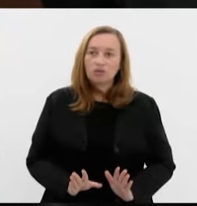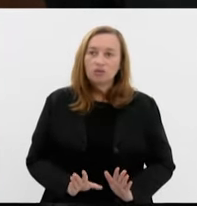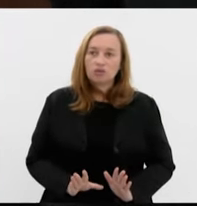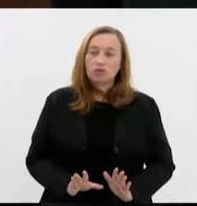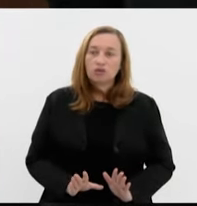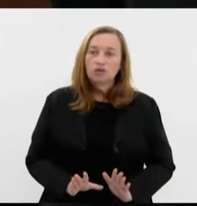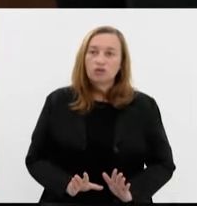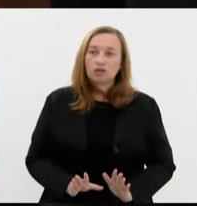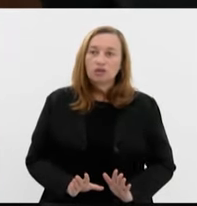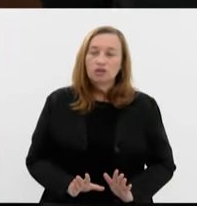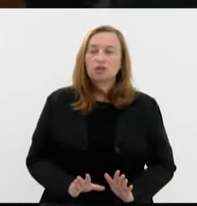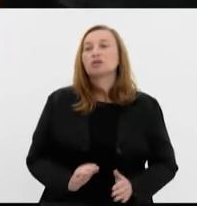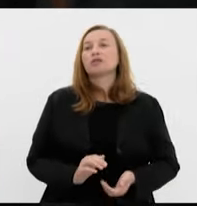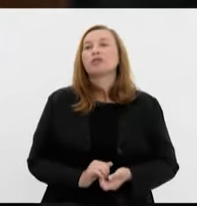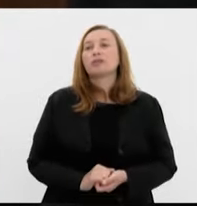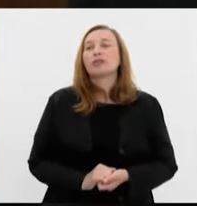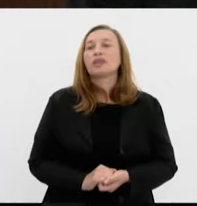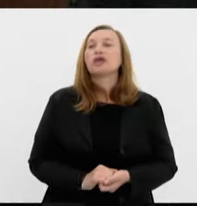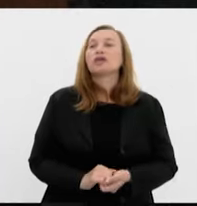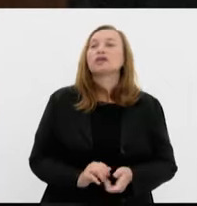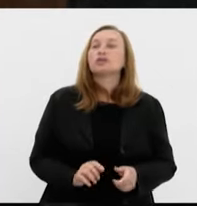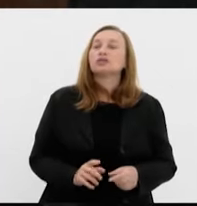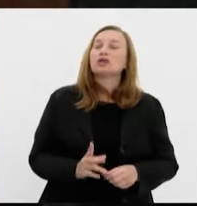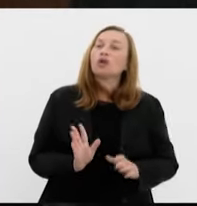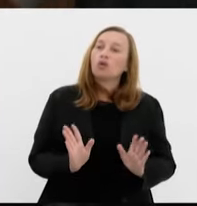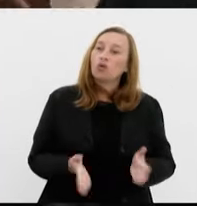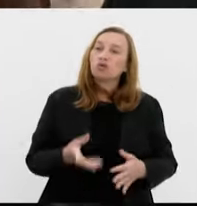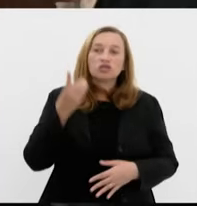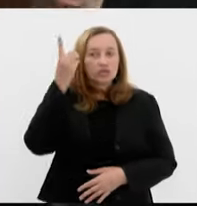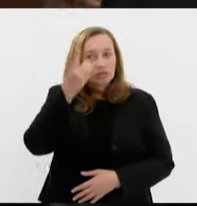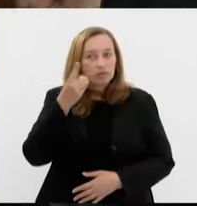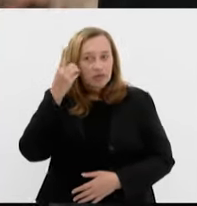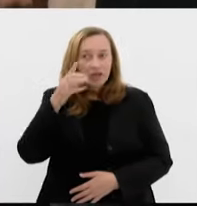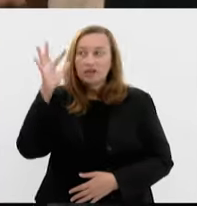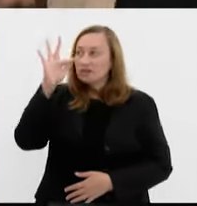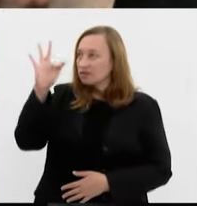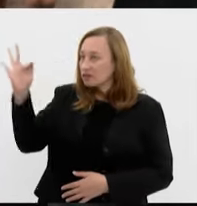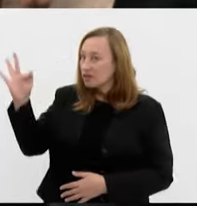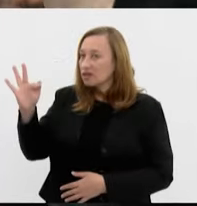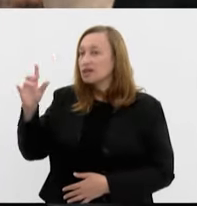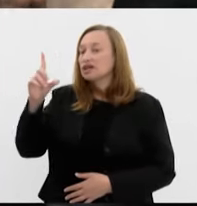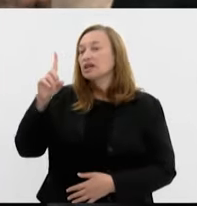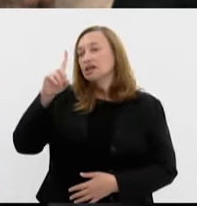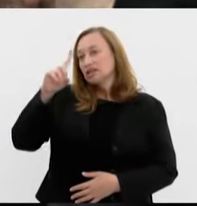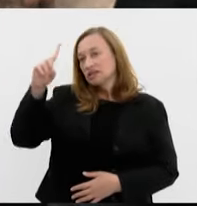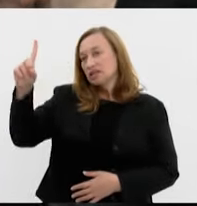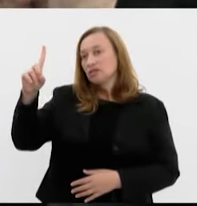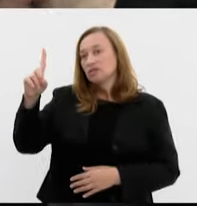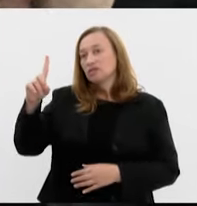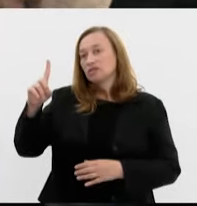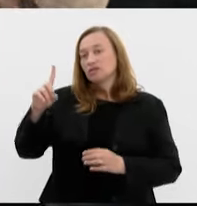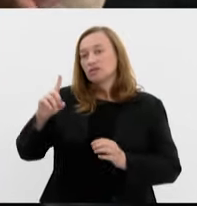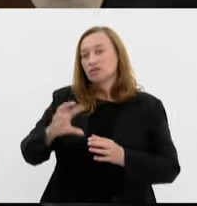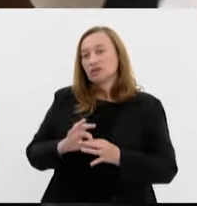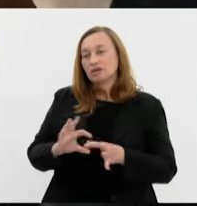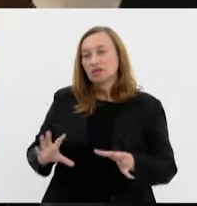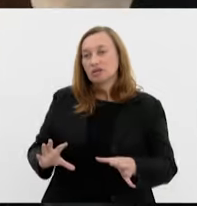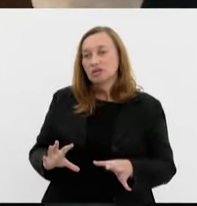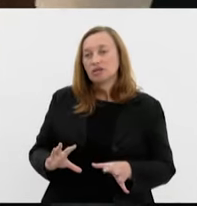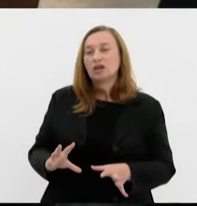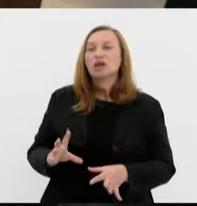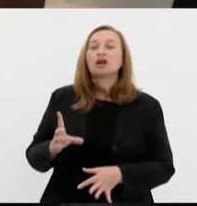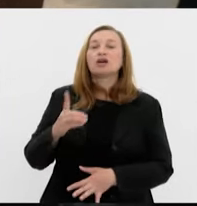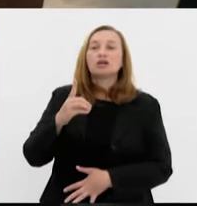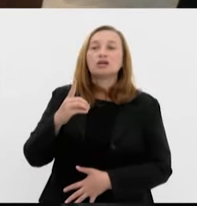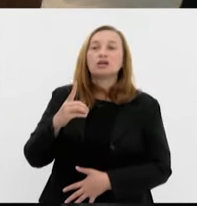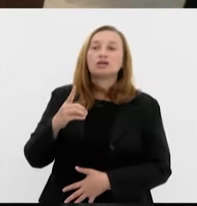conferido pelo então Vereador hoje deputado federal e se Deus permitir futuro prefeito de Niterói o deputado Carlos Jordi líder